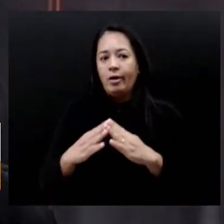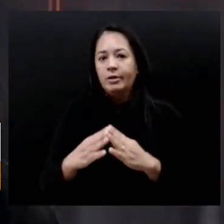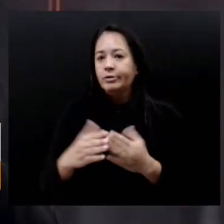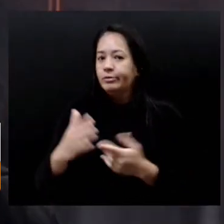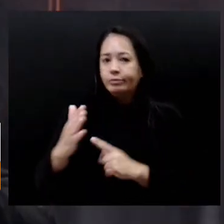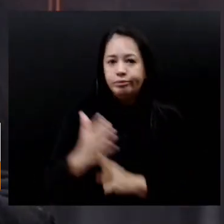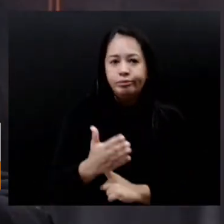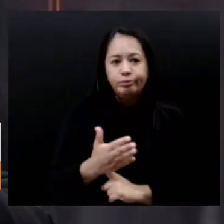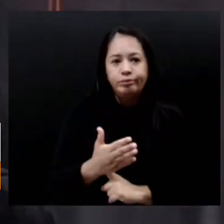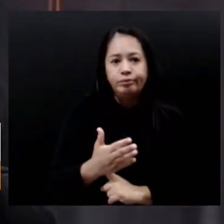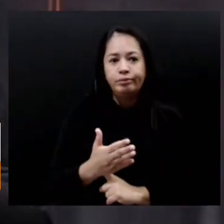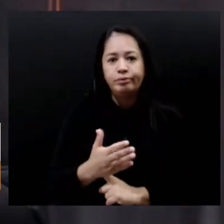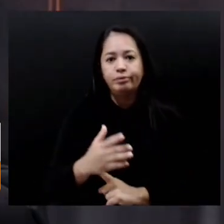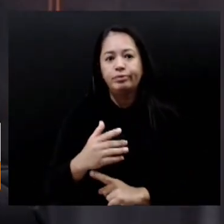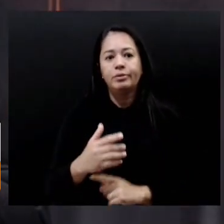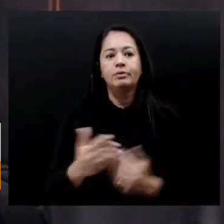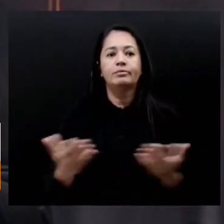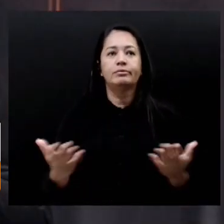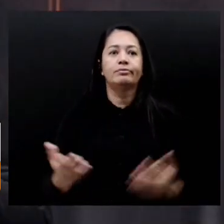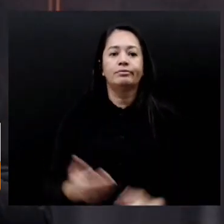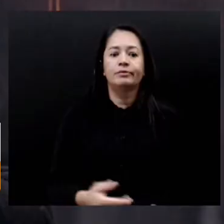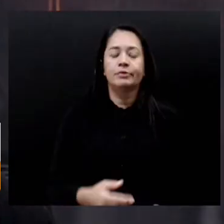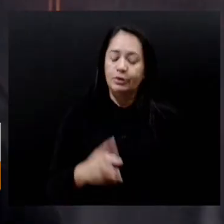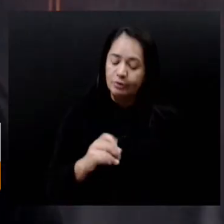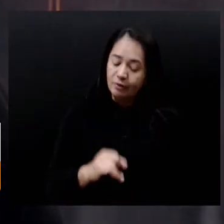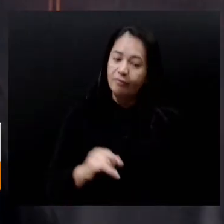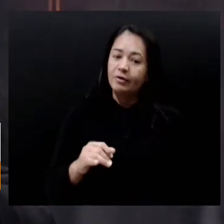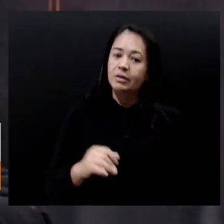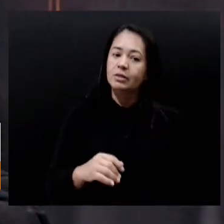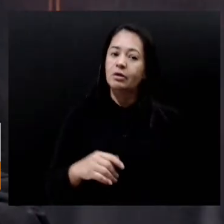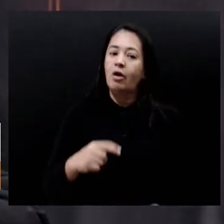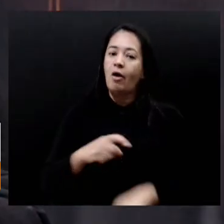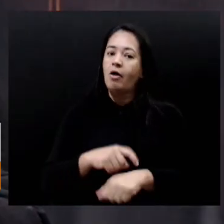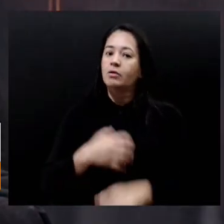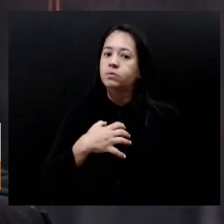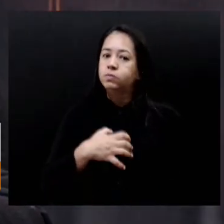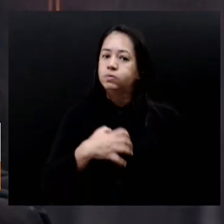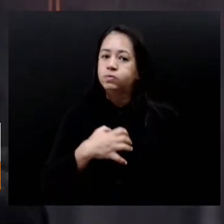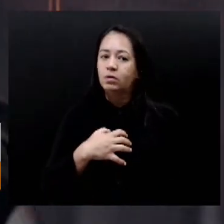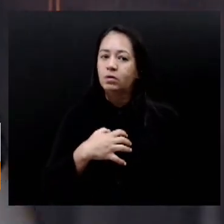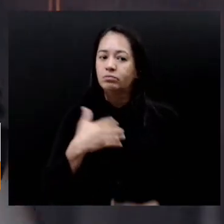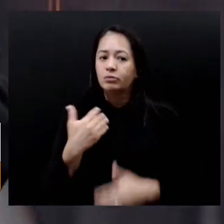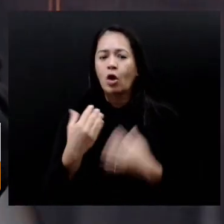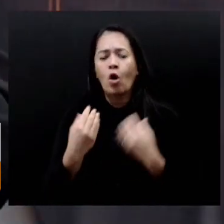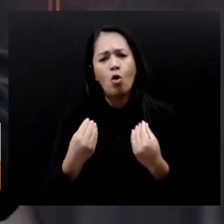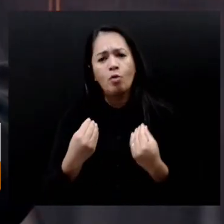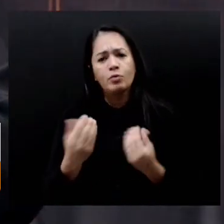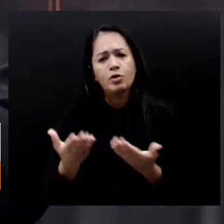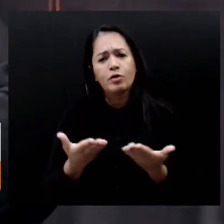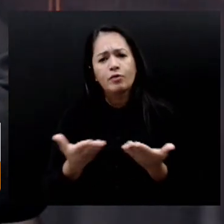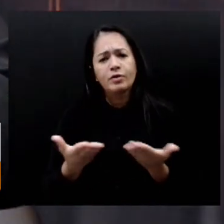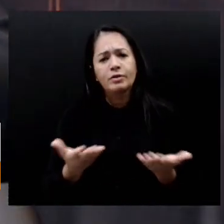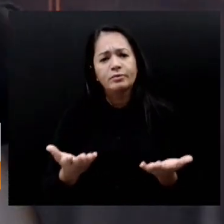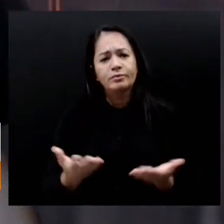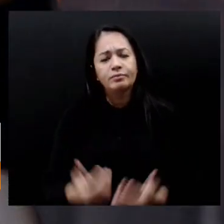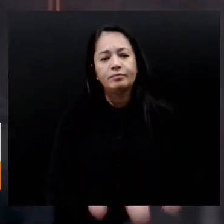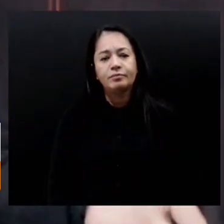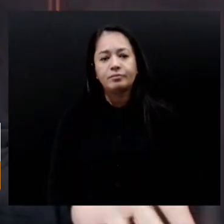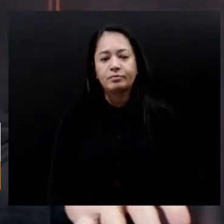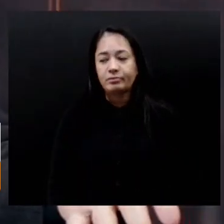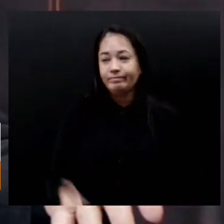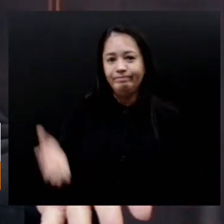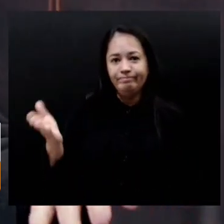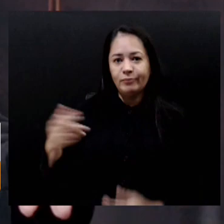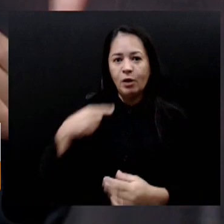do dia. Isso vai despertar uma determinada raiva. Como é que eu vou lidar com isso? Era o que o doutor dizia, né, doutor Renan? A